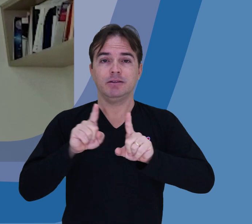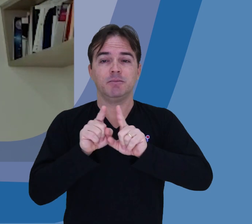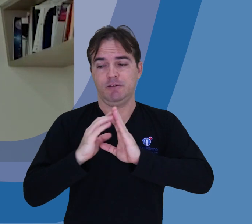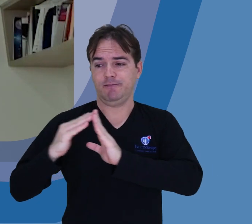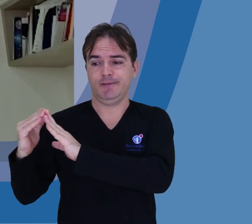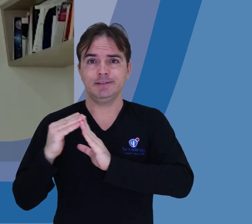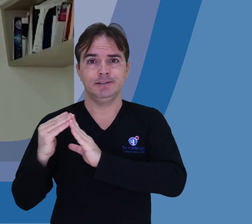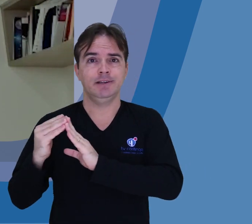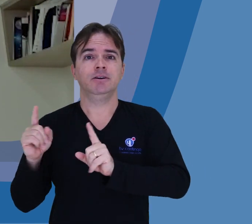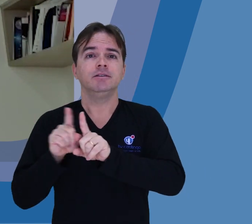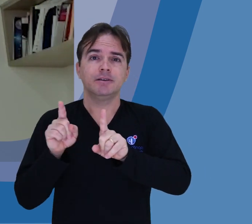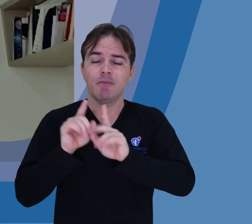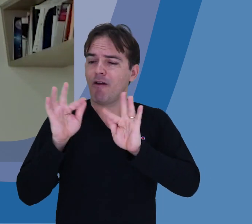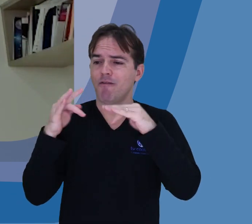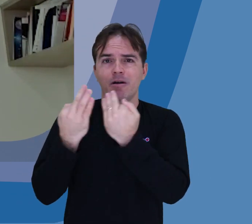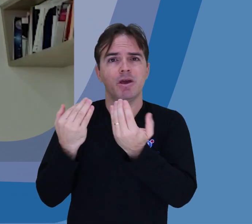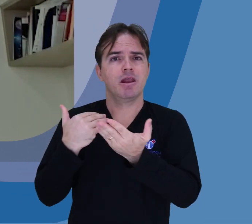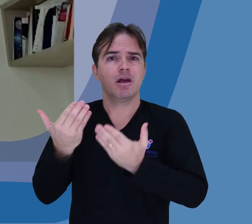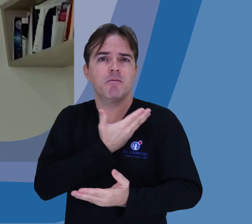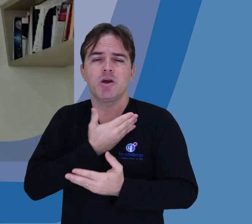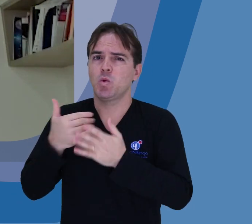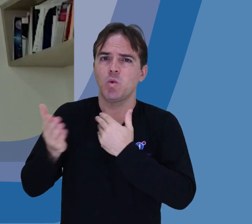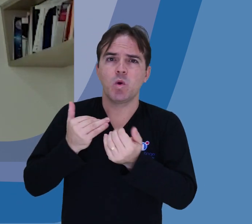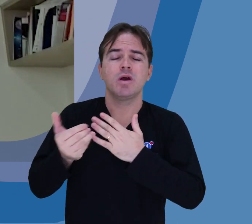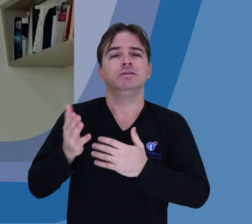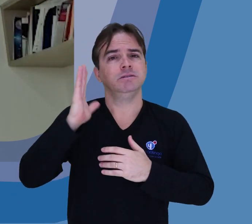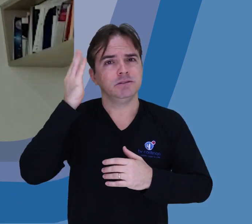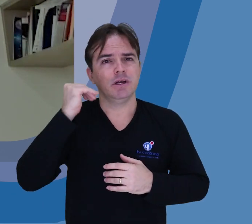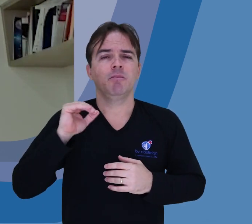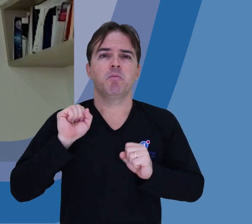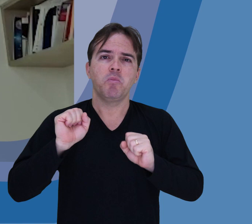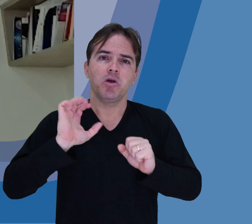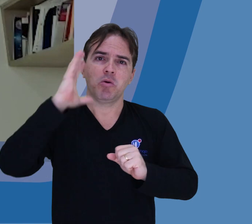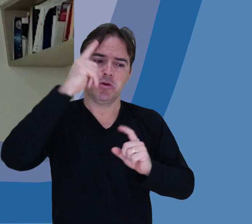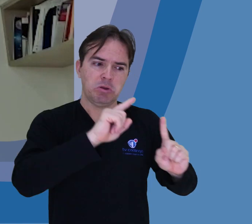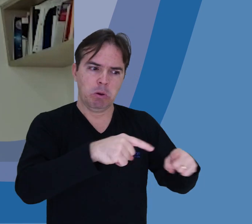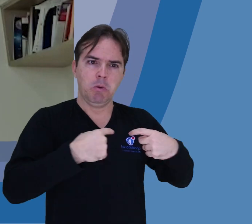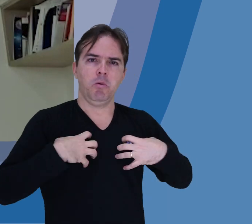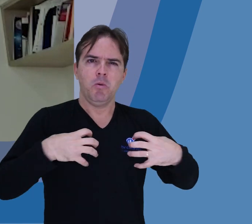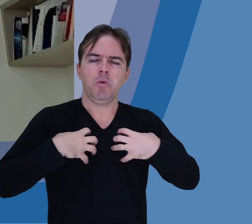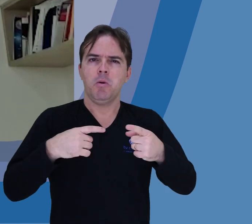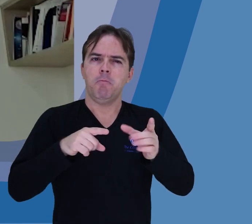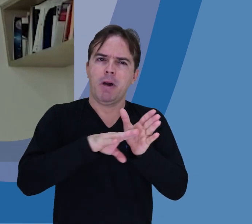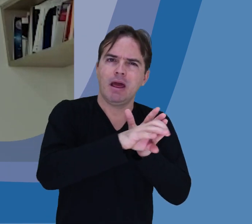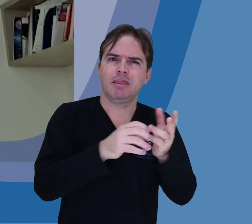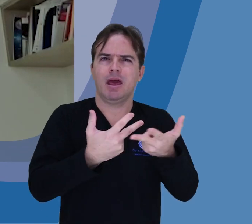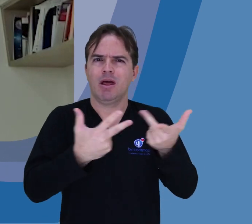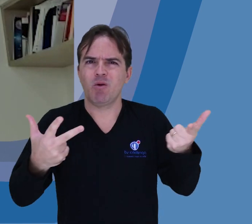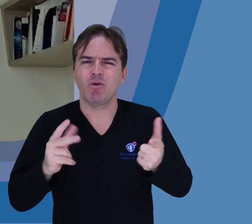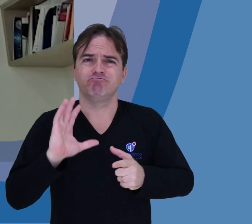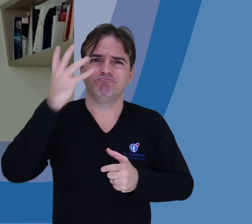a gente sabe que isso pode provocar uma inflamação na mucosa facilite infecção depois bacterianas ou virais